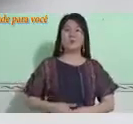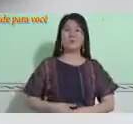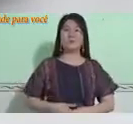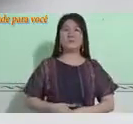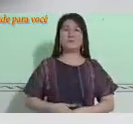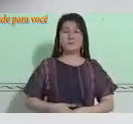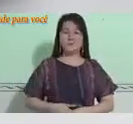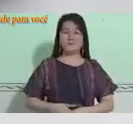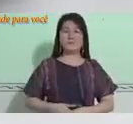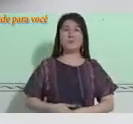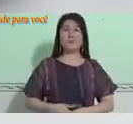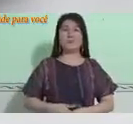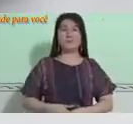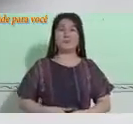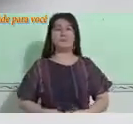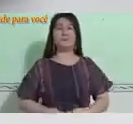Se a dor for muito forte,